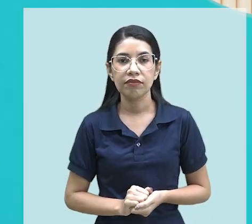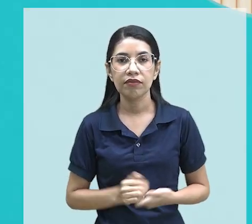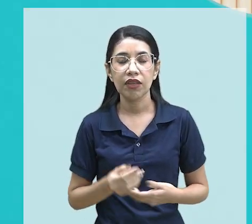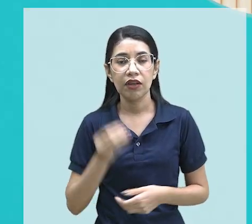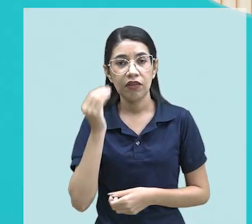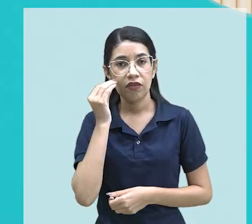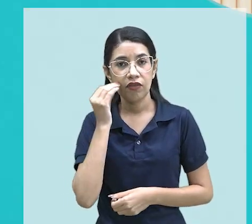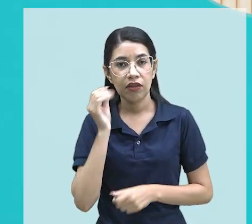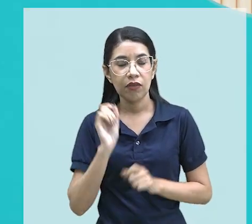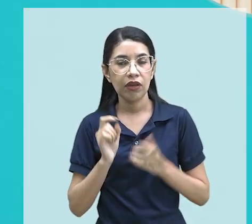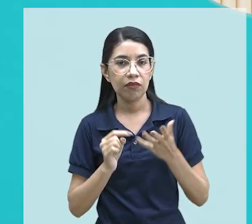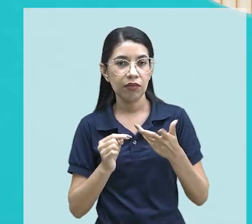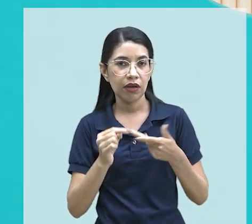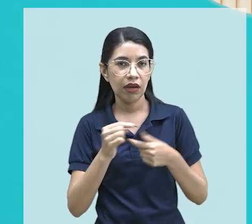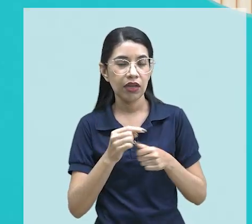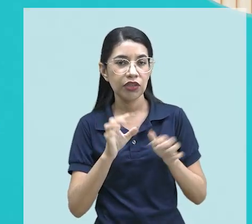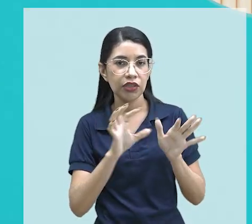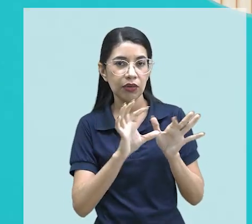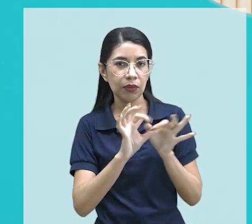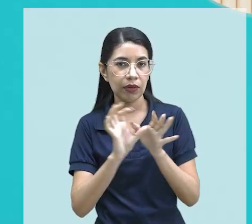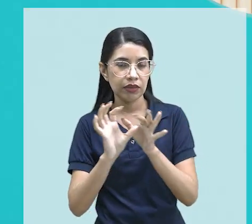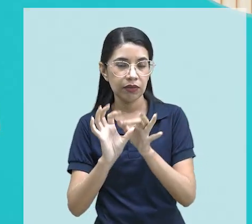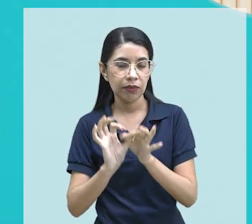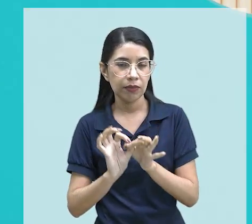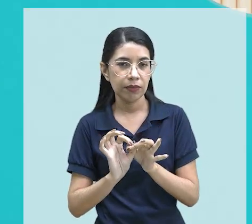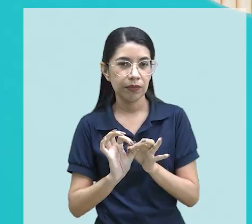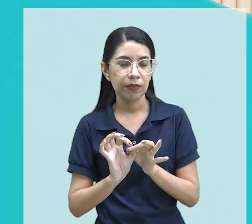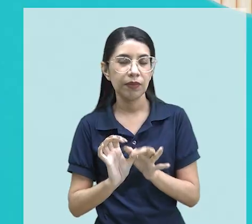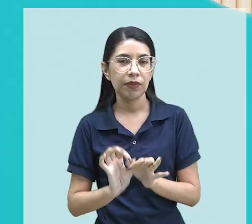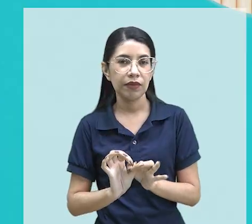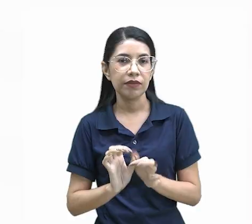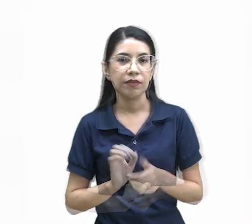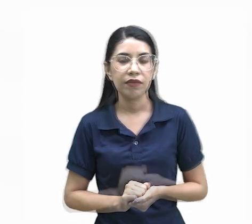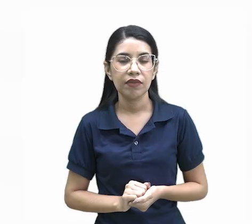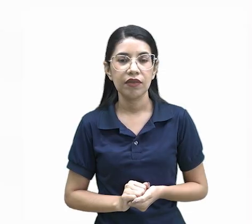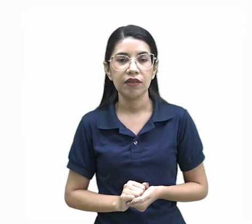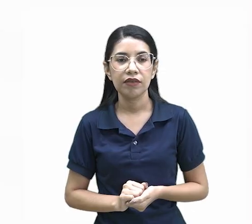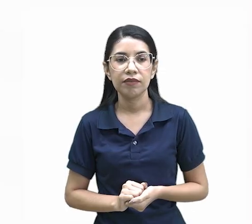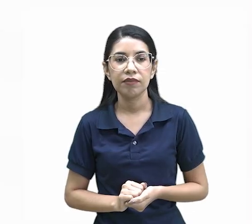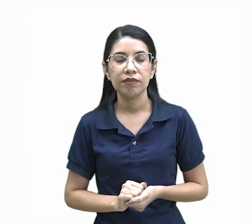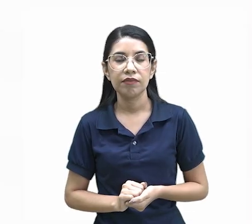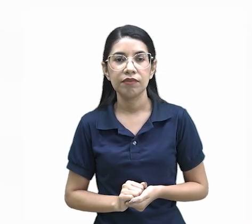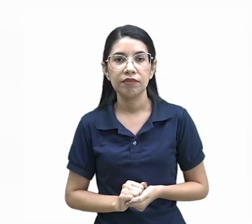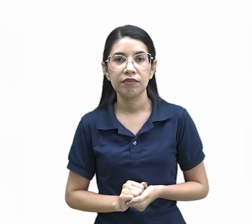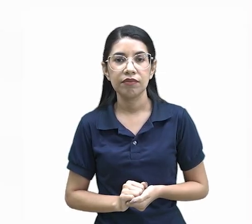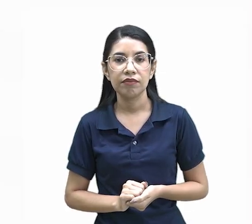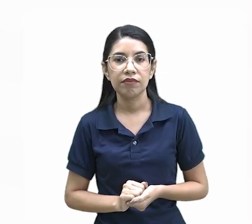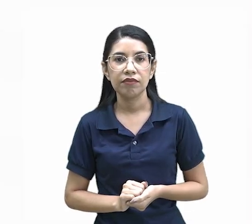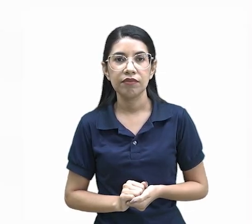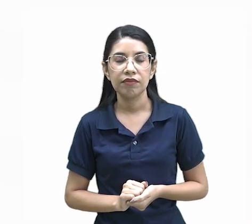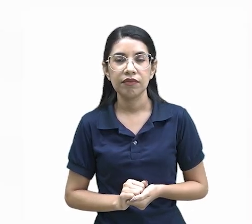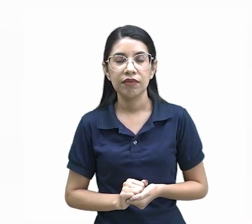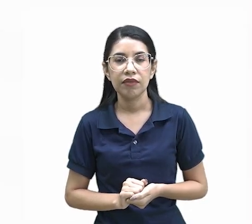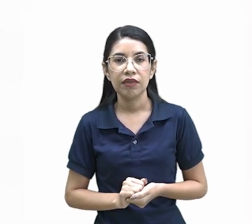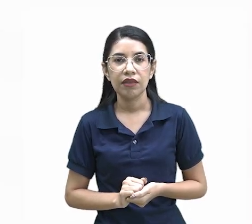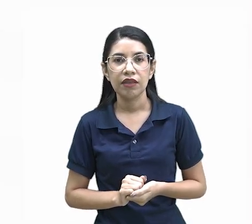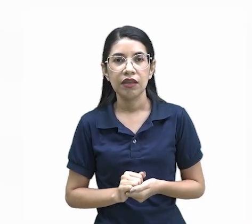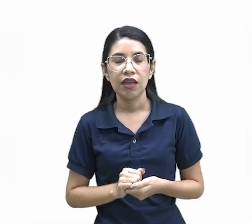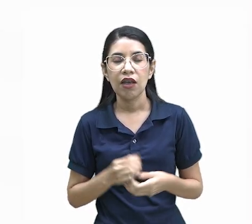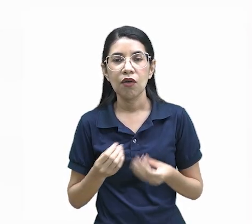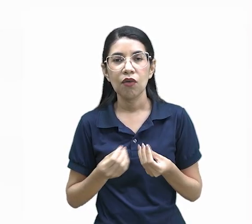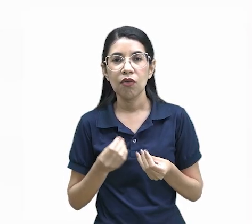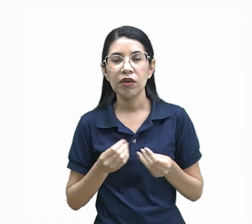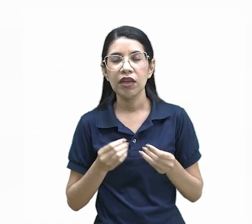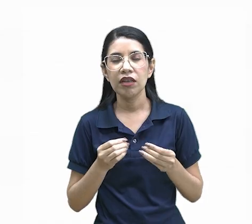esses elementos coesivos, né, para ver se seu texto tem essa liga. Olha só, eu falei a liga, mas na verdade os elementos coesivos são o